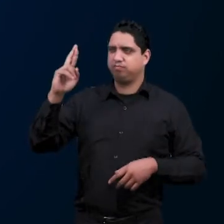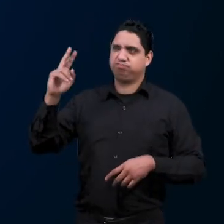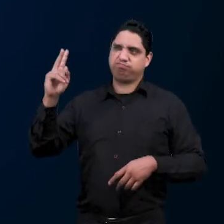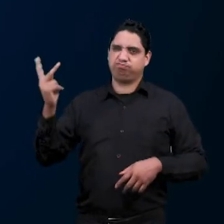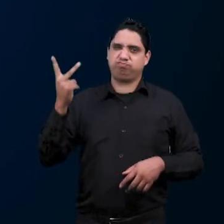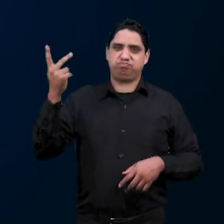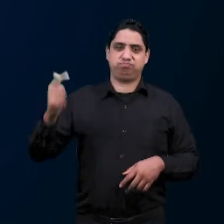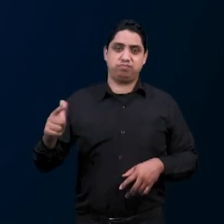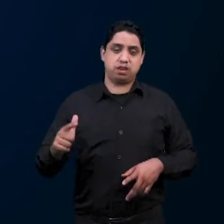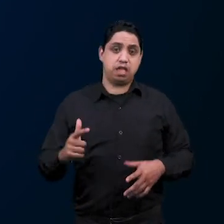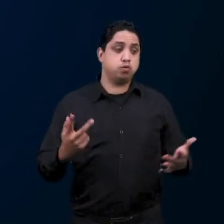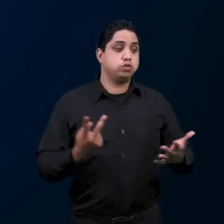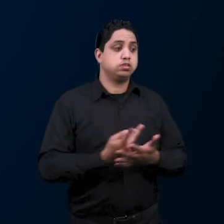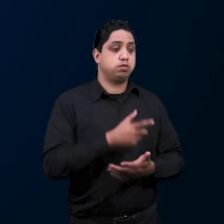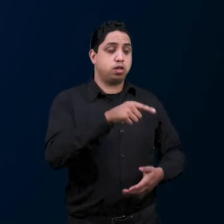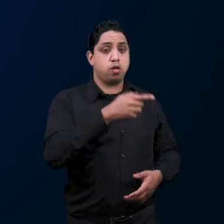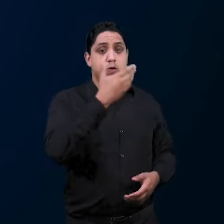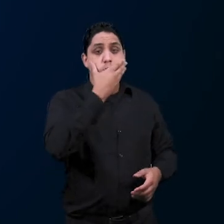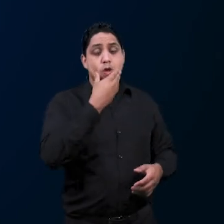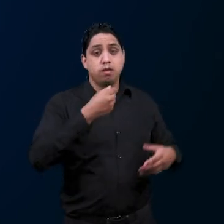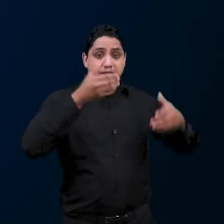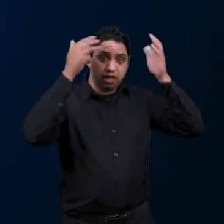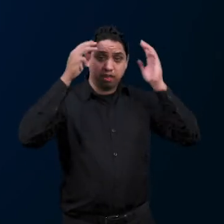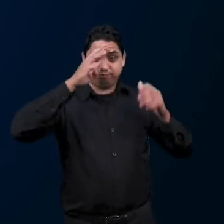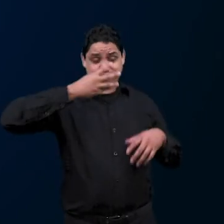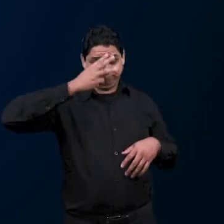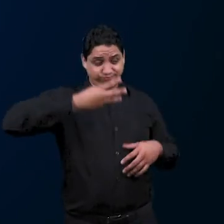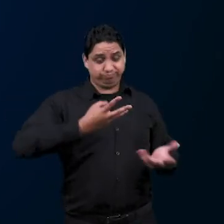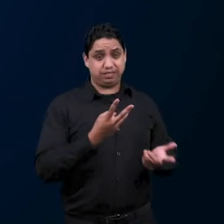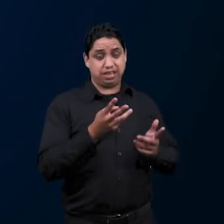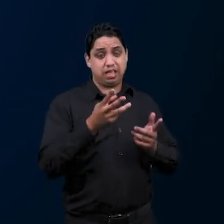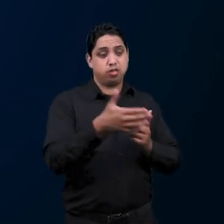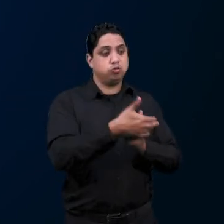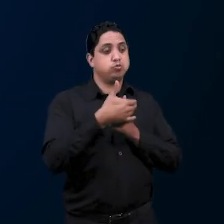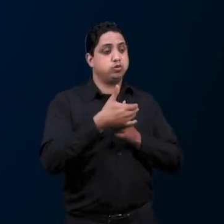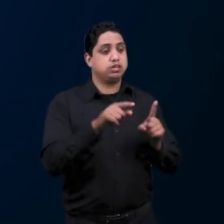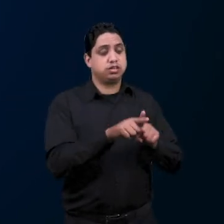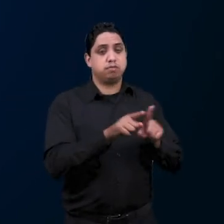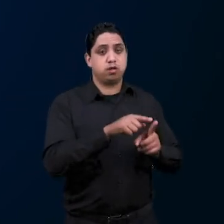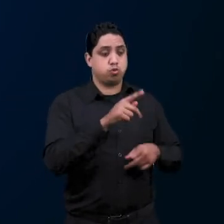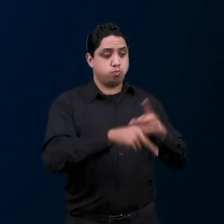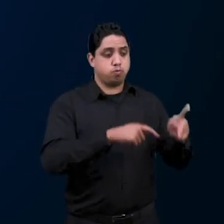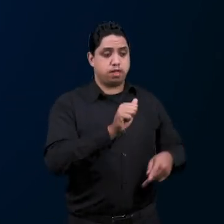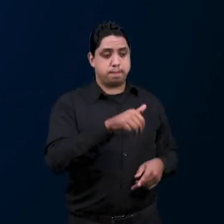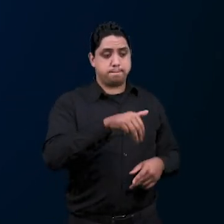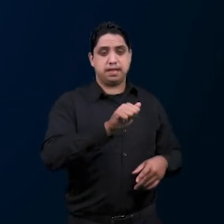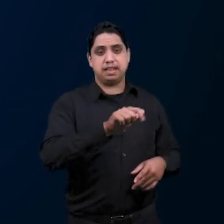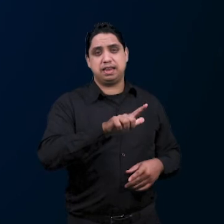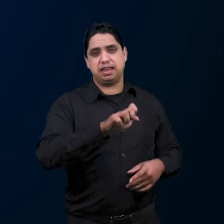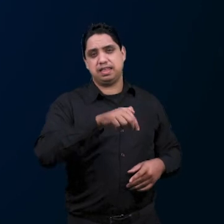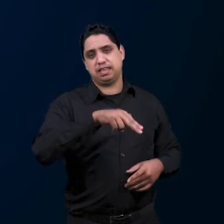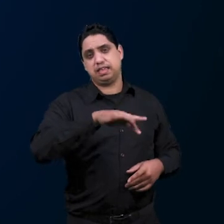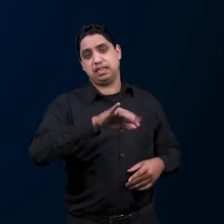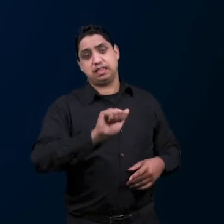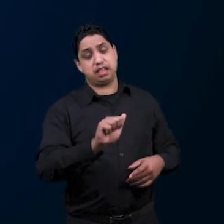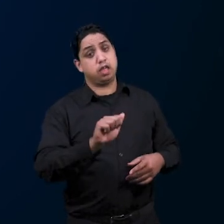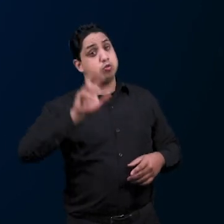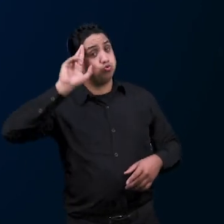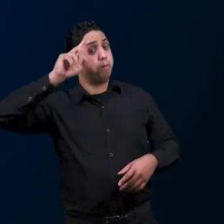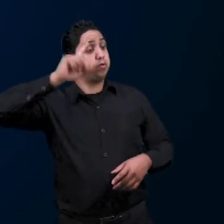ele poupou a vida do rei Agag e do melhor do gado do povo amalequita, enquanto a ordem do Senhor era que matasse a